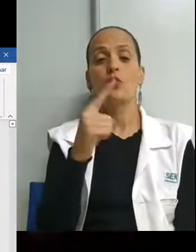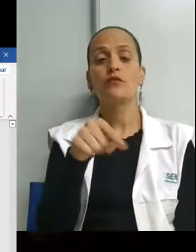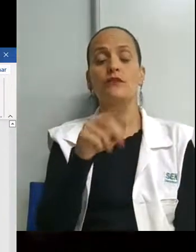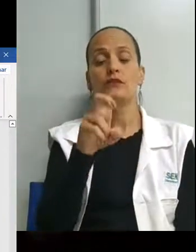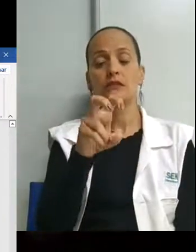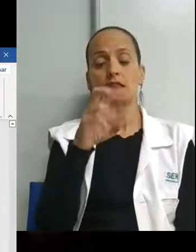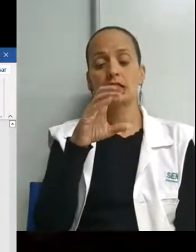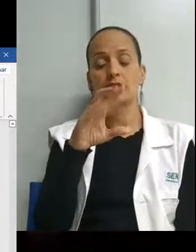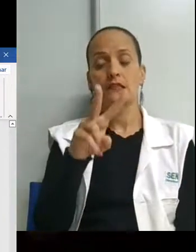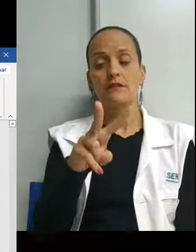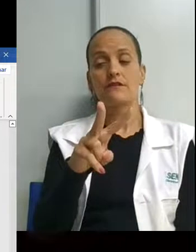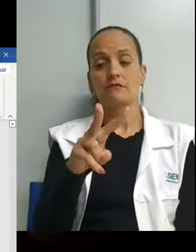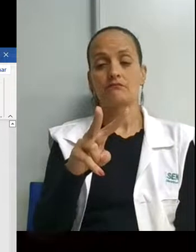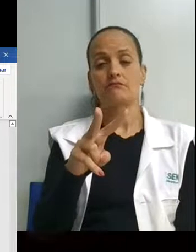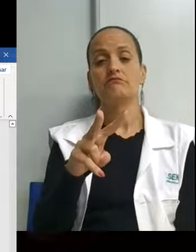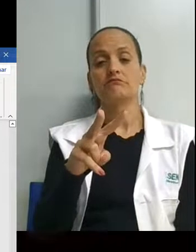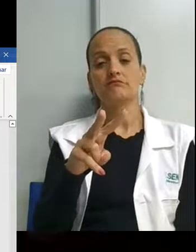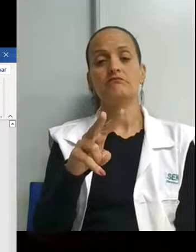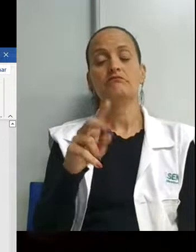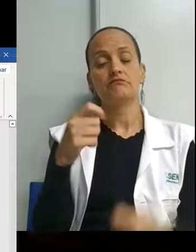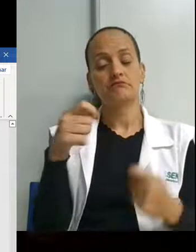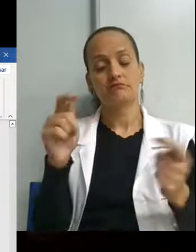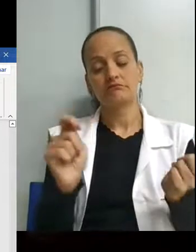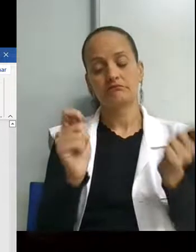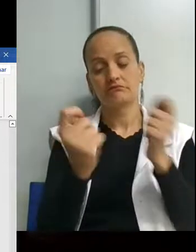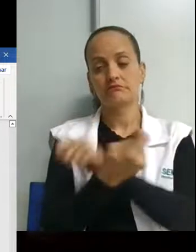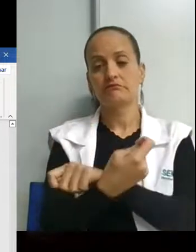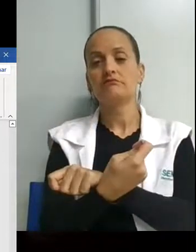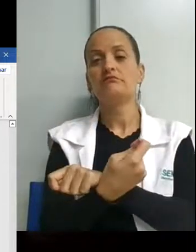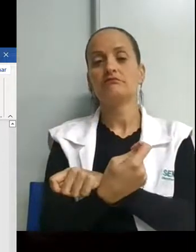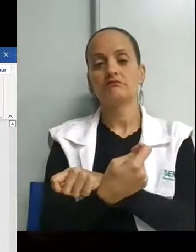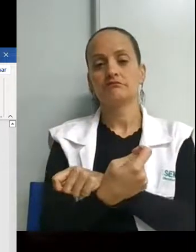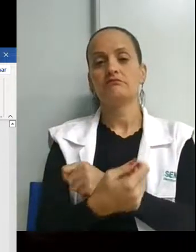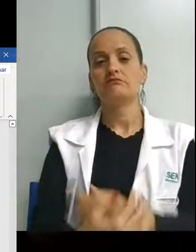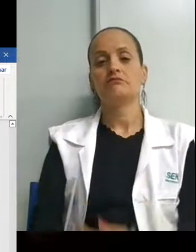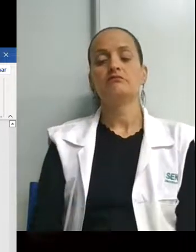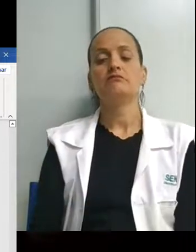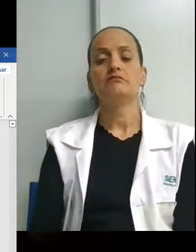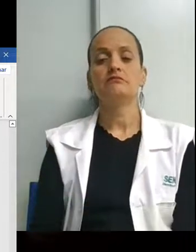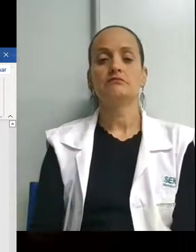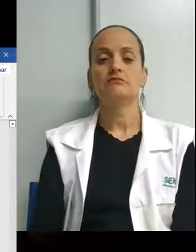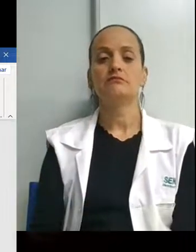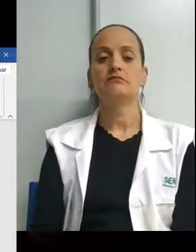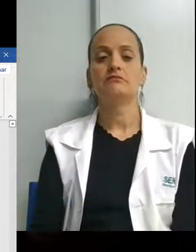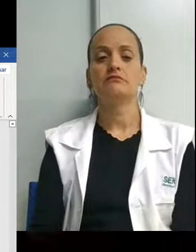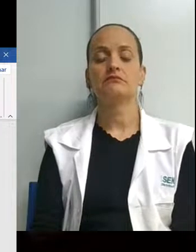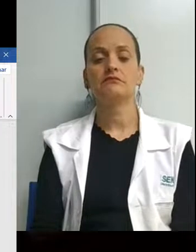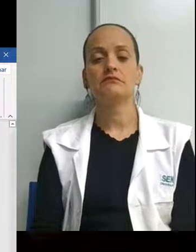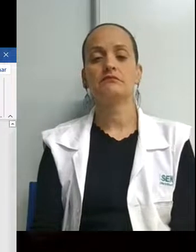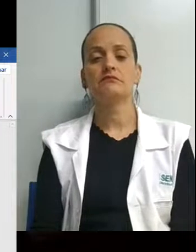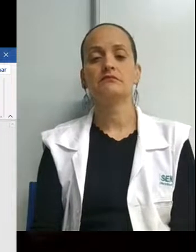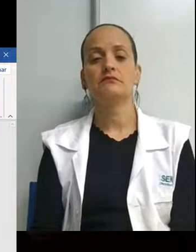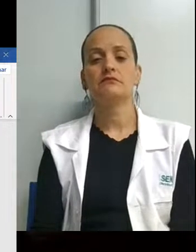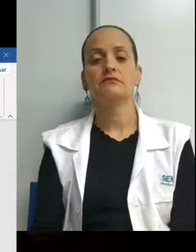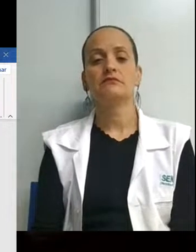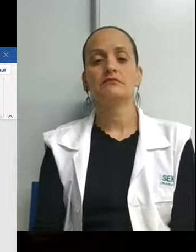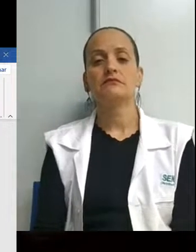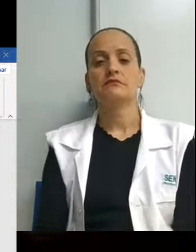Pegar 736 e multiplicar por 1,5, certo? Então, vou aqui fazer isso aqui.